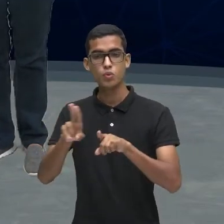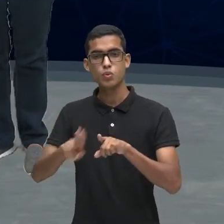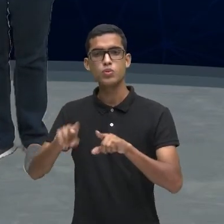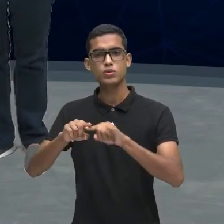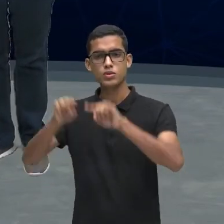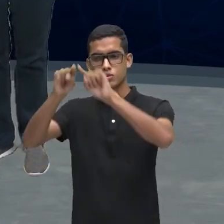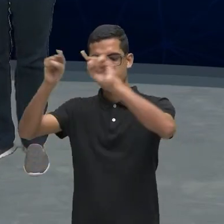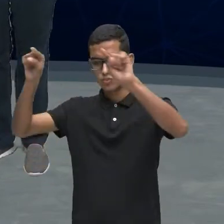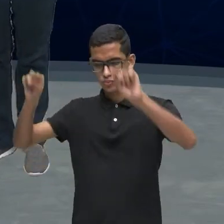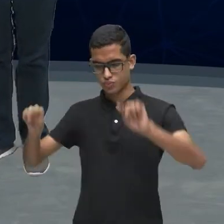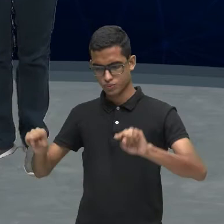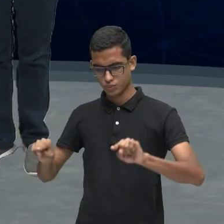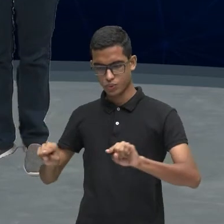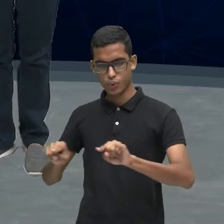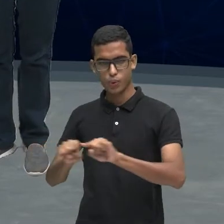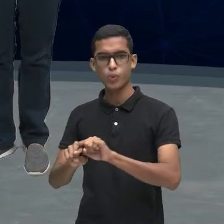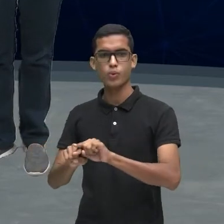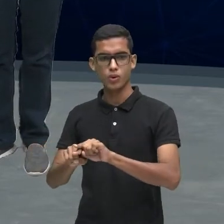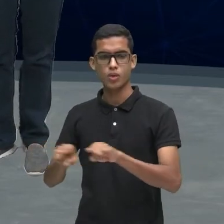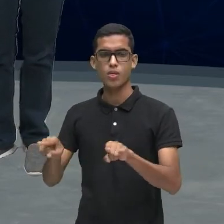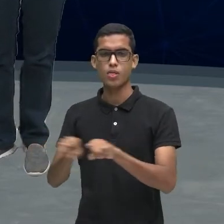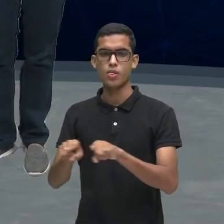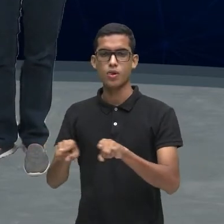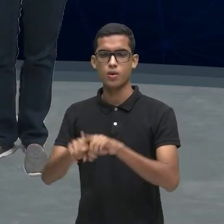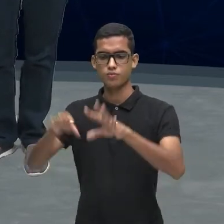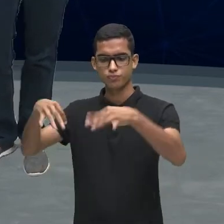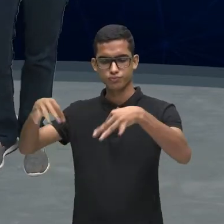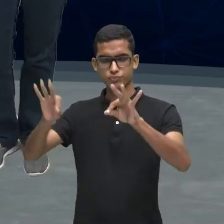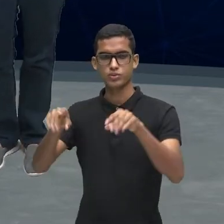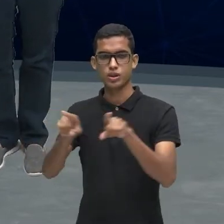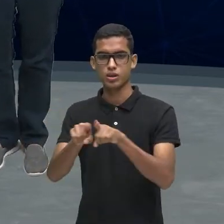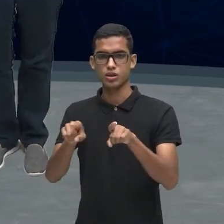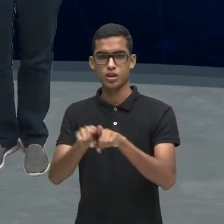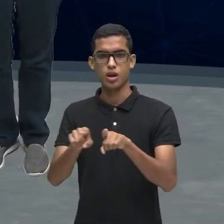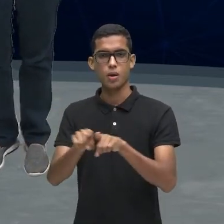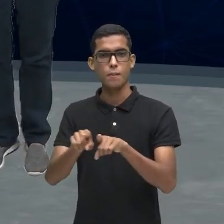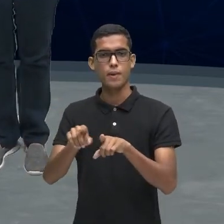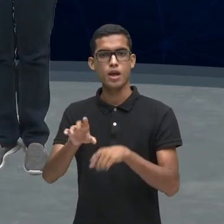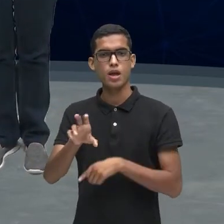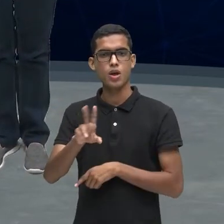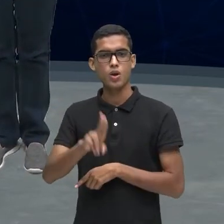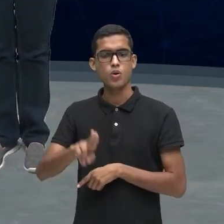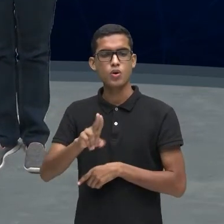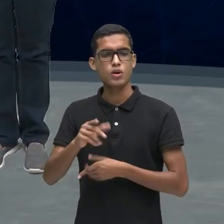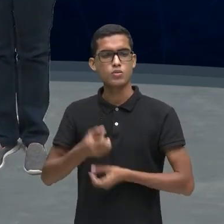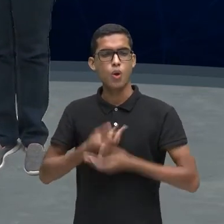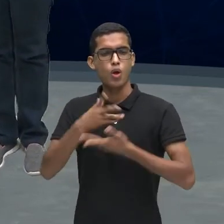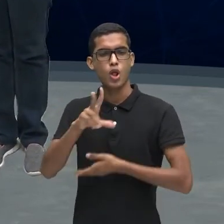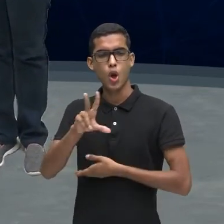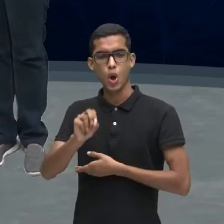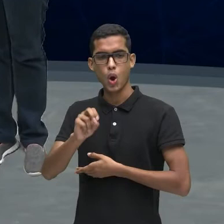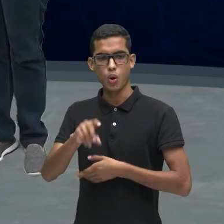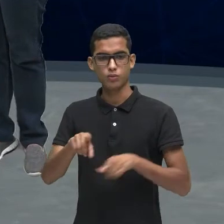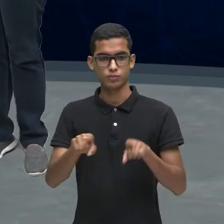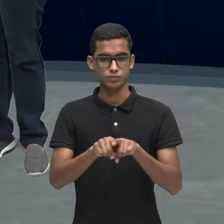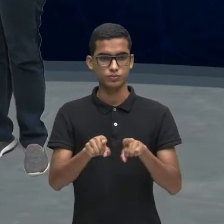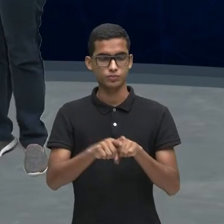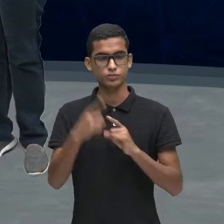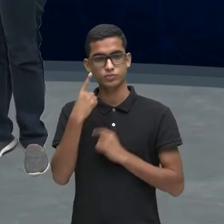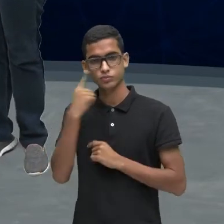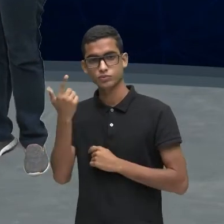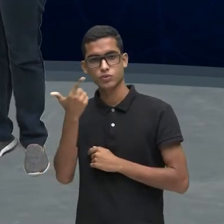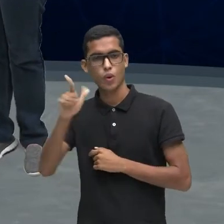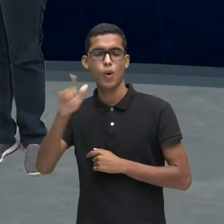tinta têmpera, aquela que é produzida com ovo, certo? Como nós temos o exemplo. Nós temos também